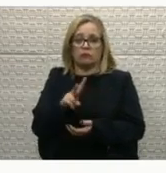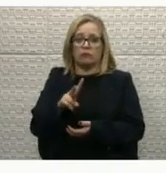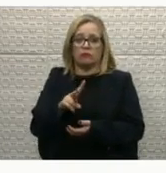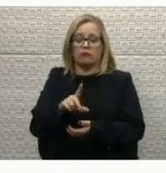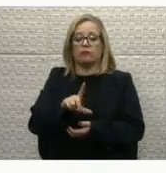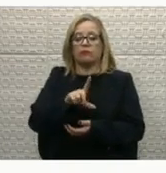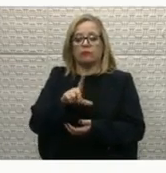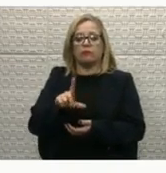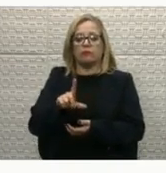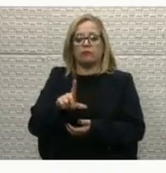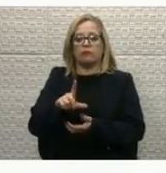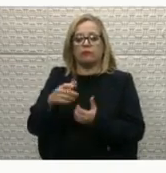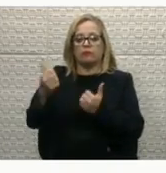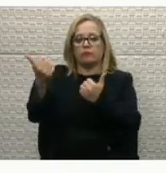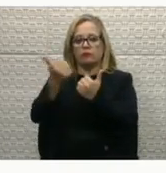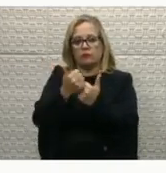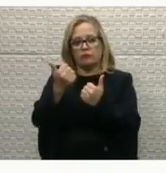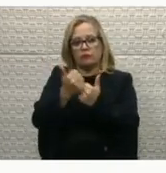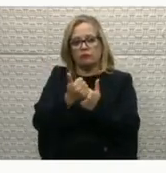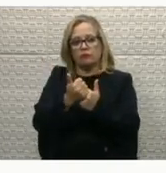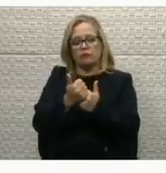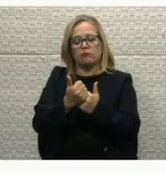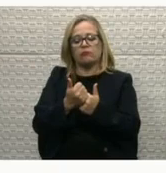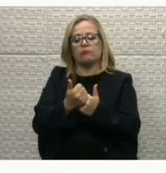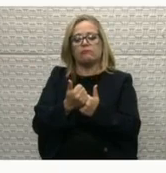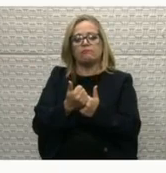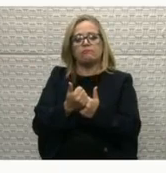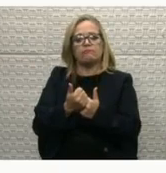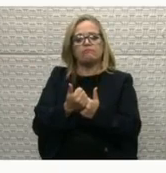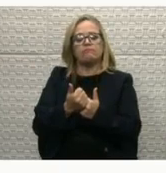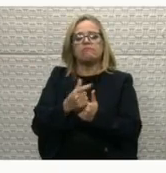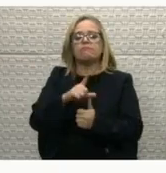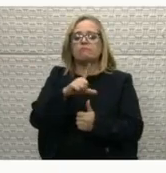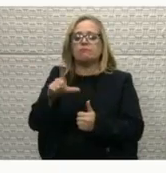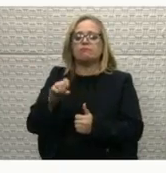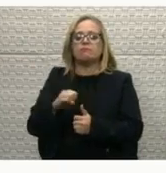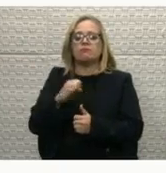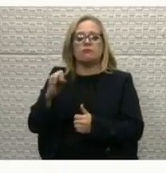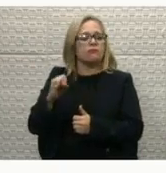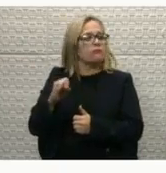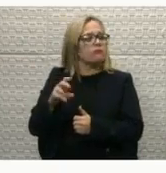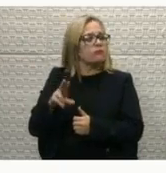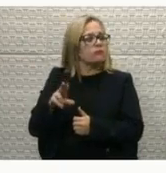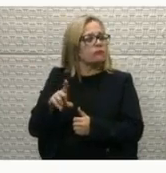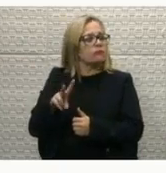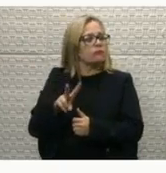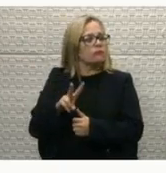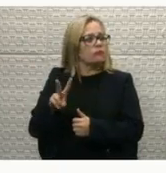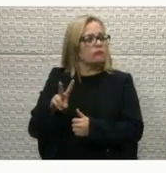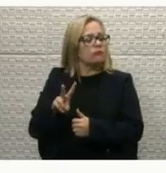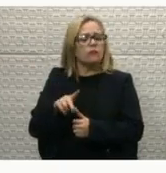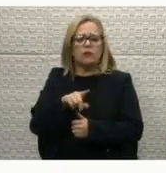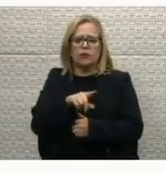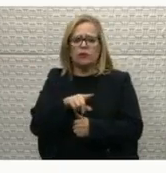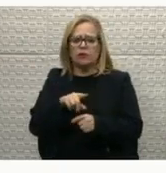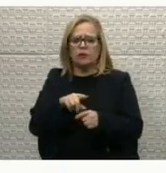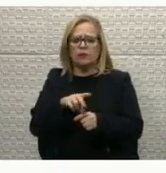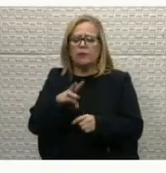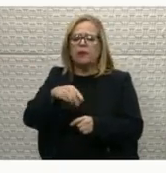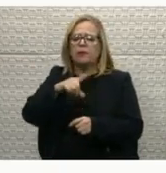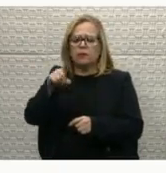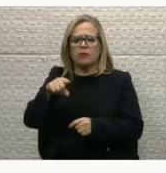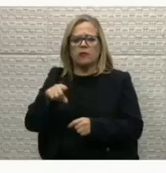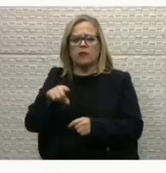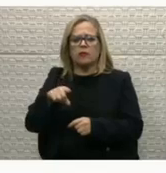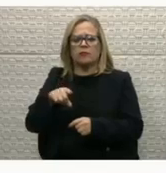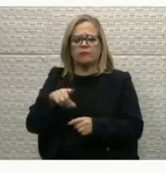lambda, eu vou substituir pelo produto da matriz lambda I por V, que era aquela matriz escalar que